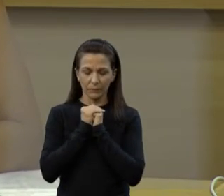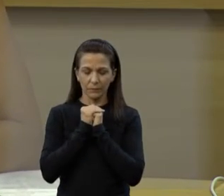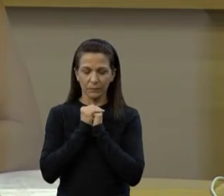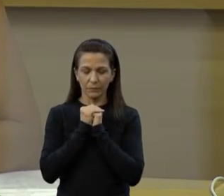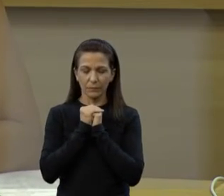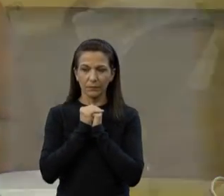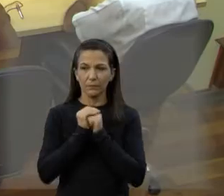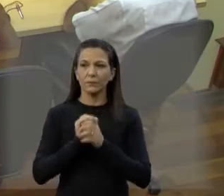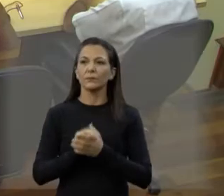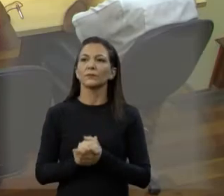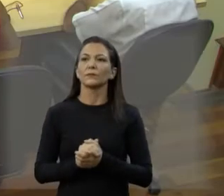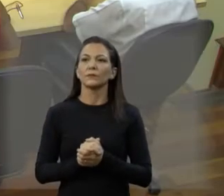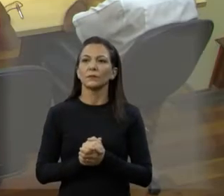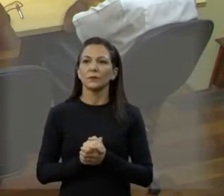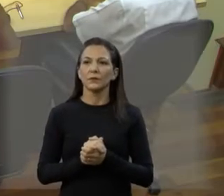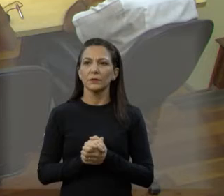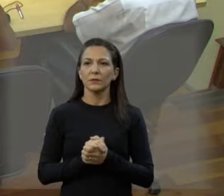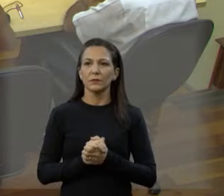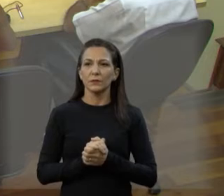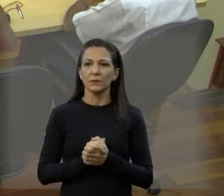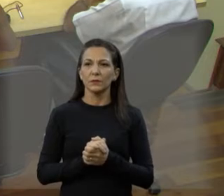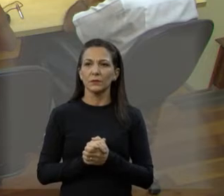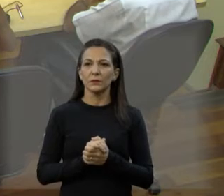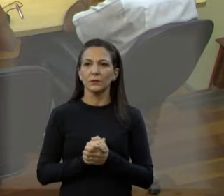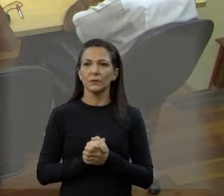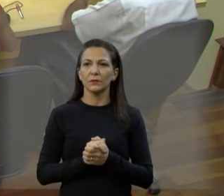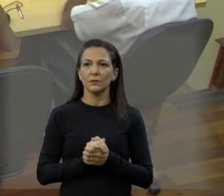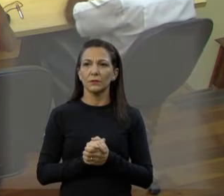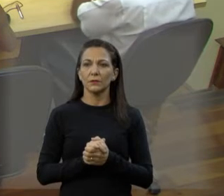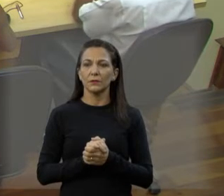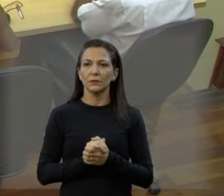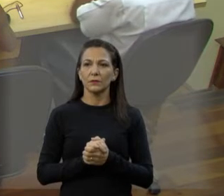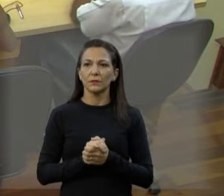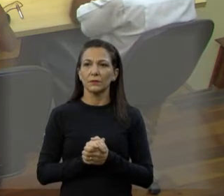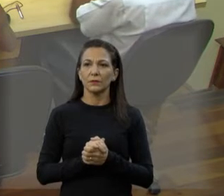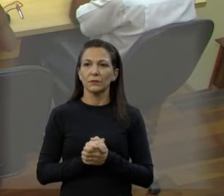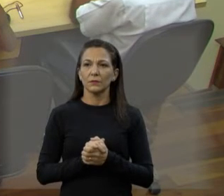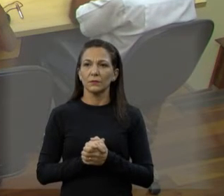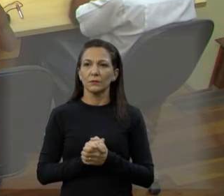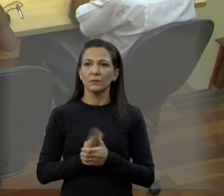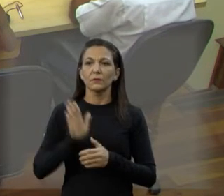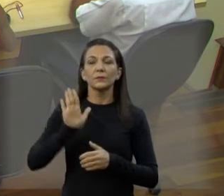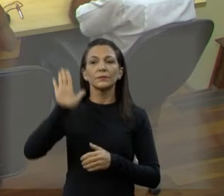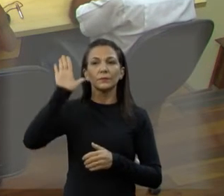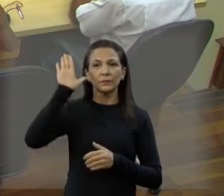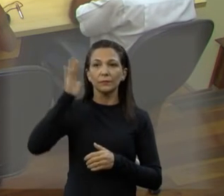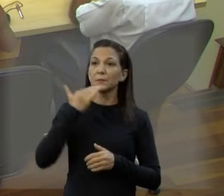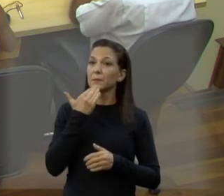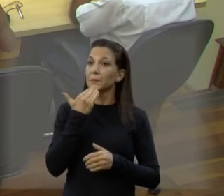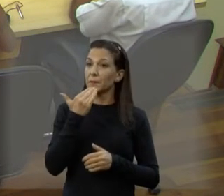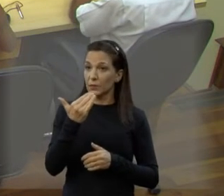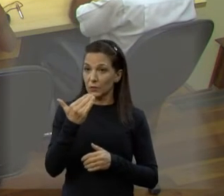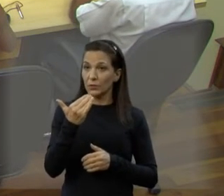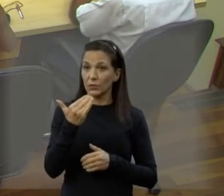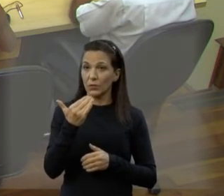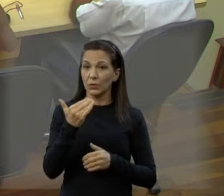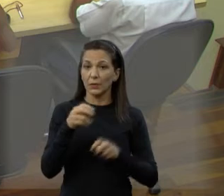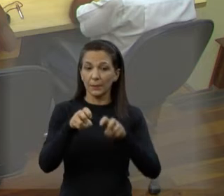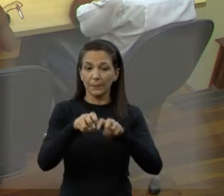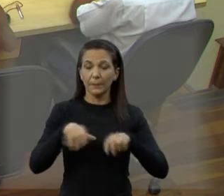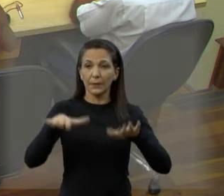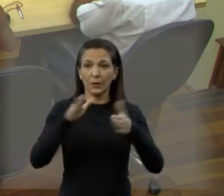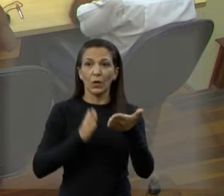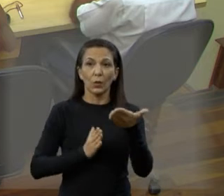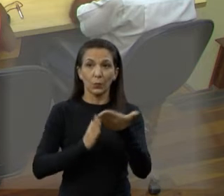e pela ordem Oi eu gostaria de pedir aprovação deste plenário